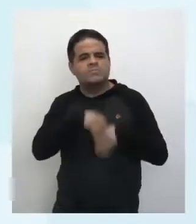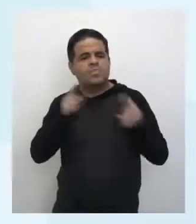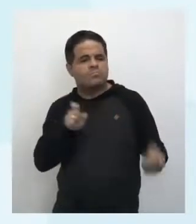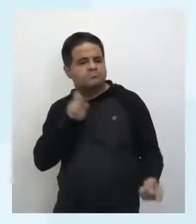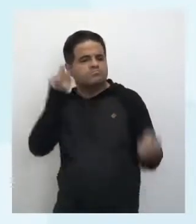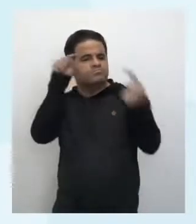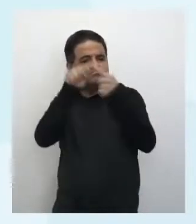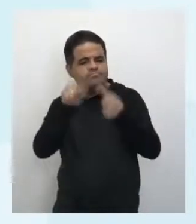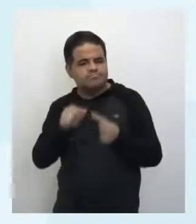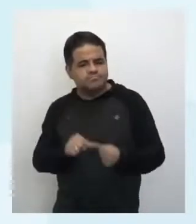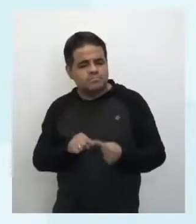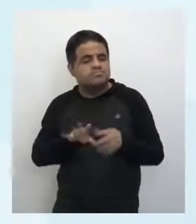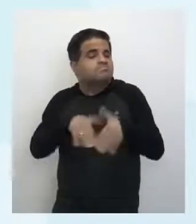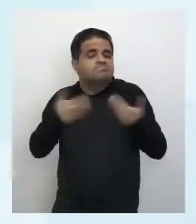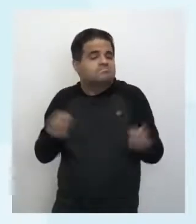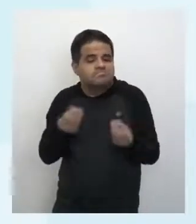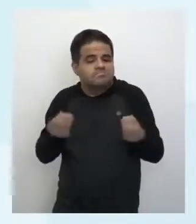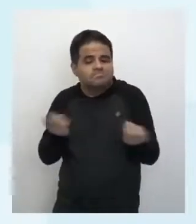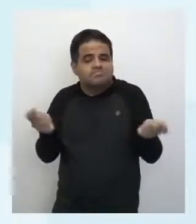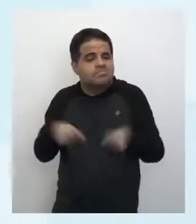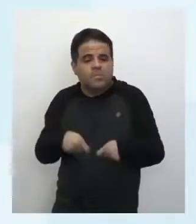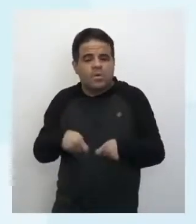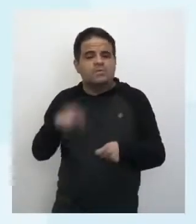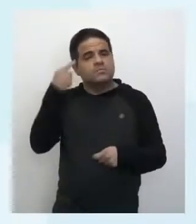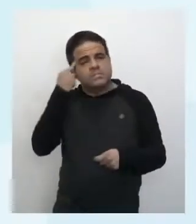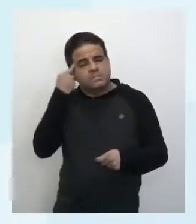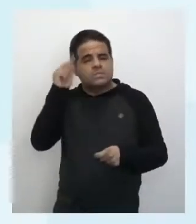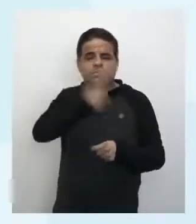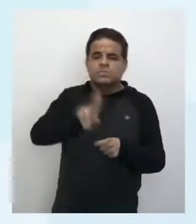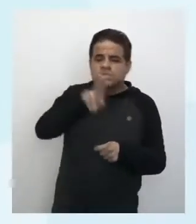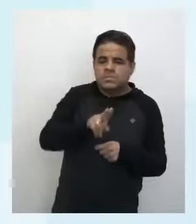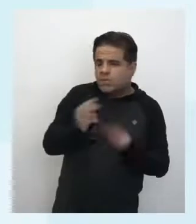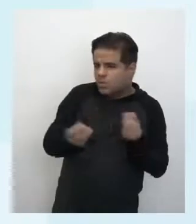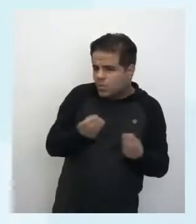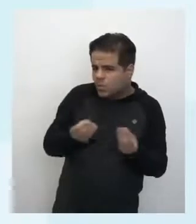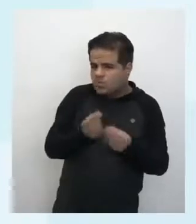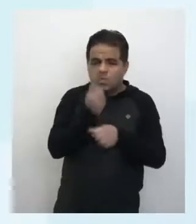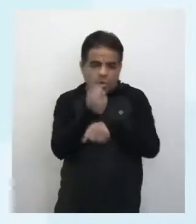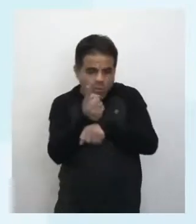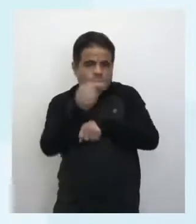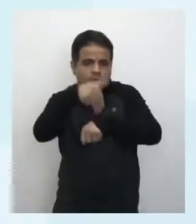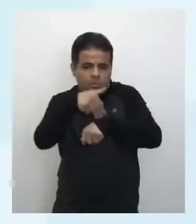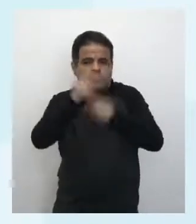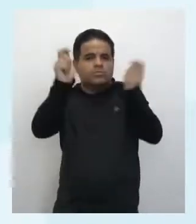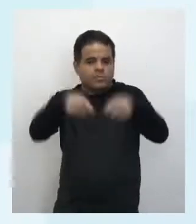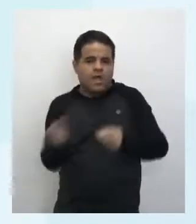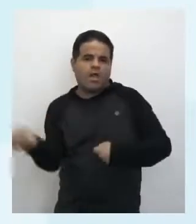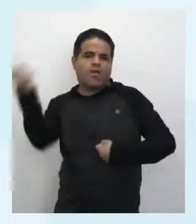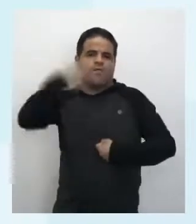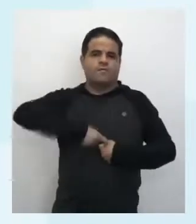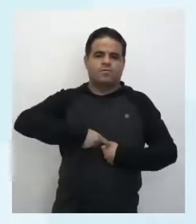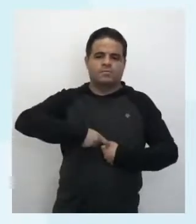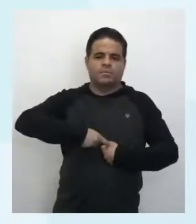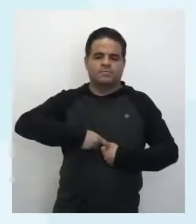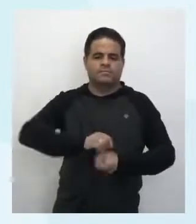aplicações desses biomateriais, né? Como que eles podem ser utilizados? 1 minuto e a gente já volta.